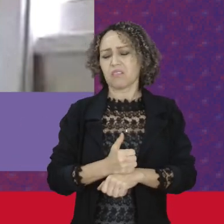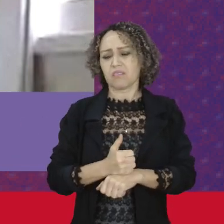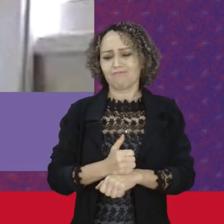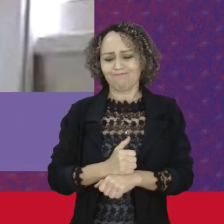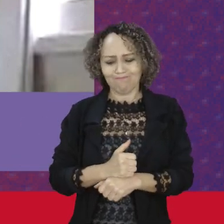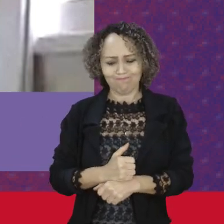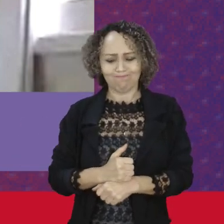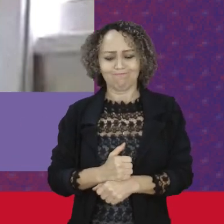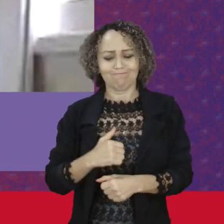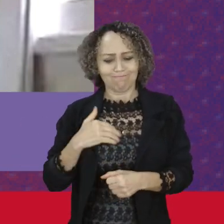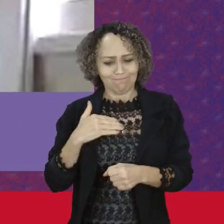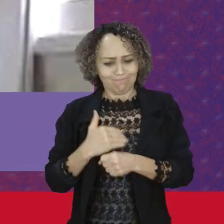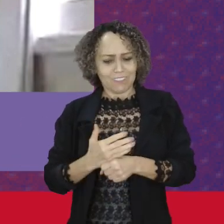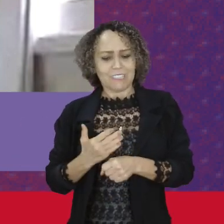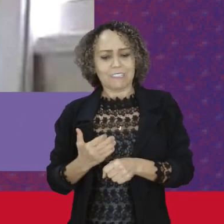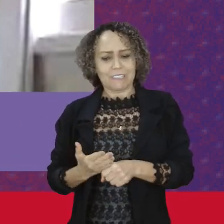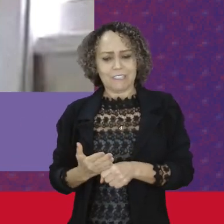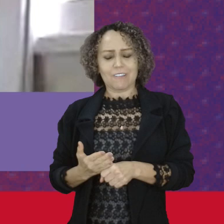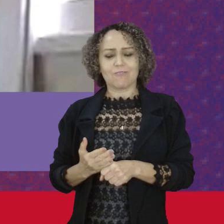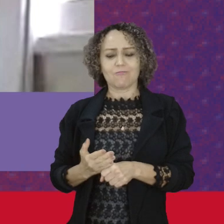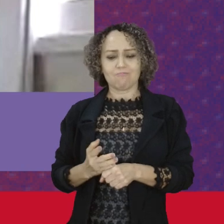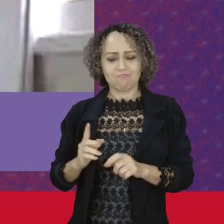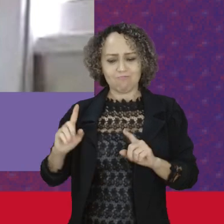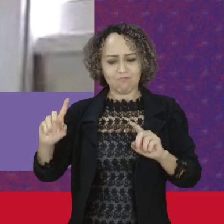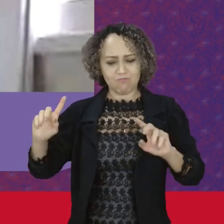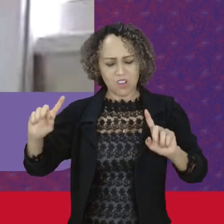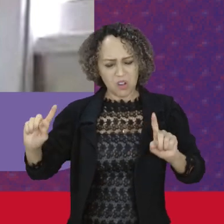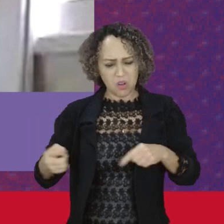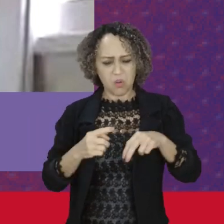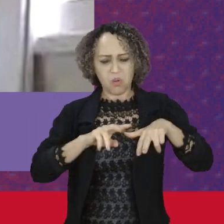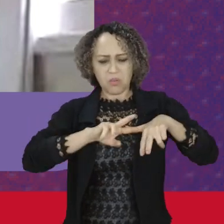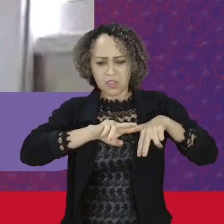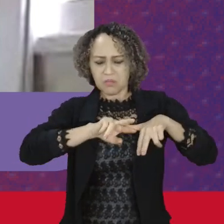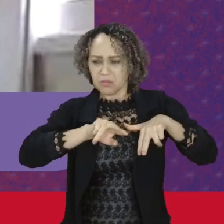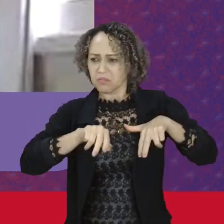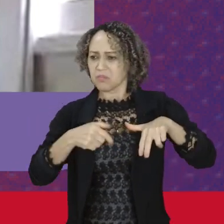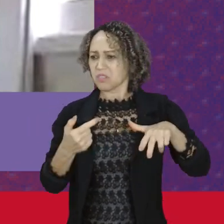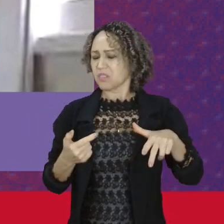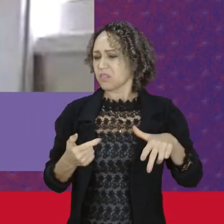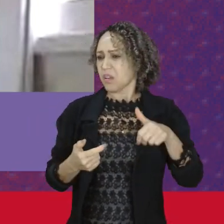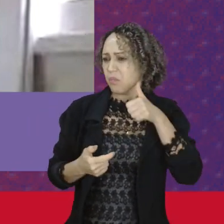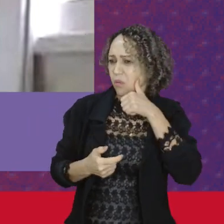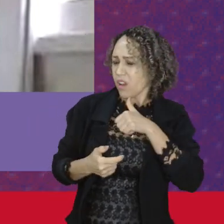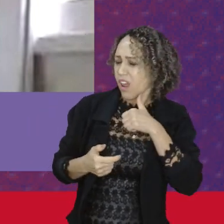né, que se expressou contra a presidenta Dilma, mas que foi contra todas nós.